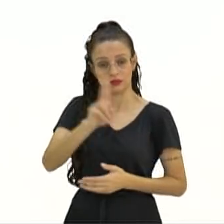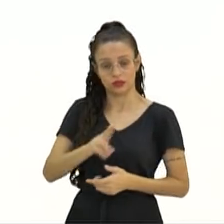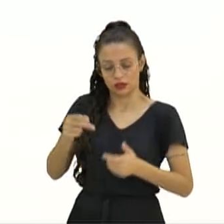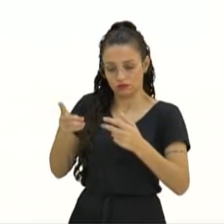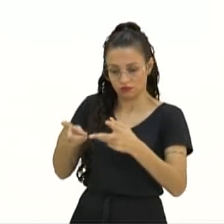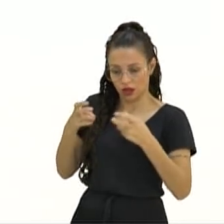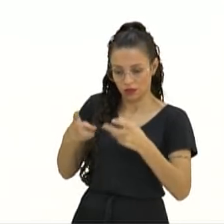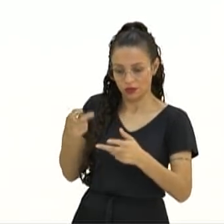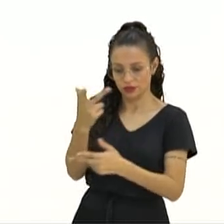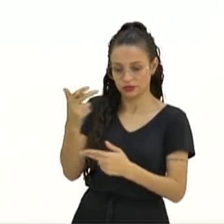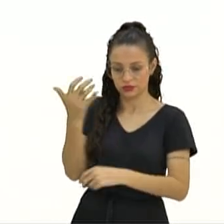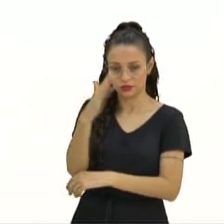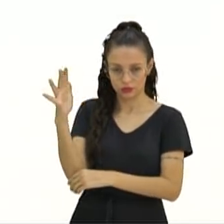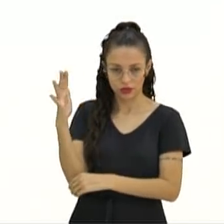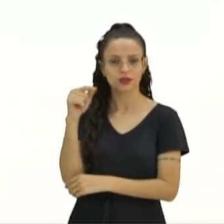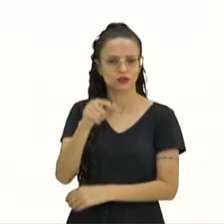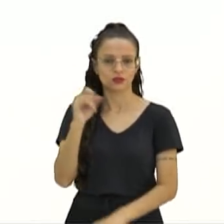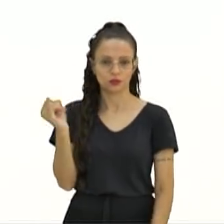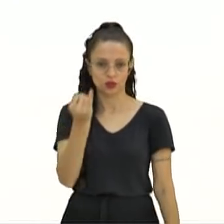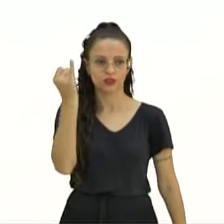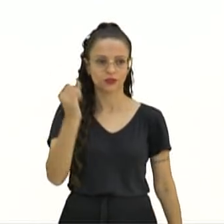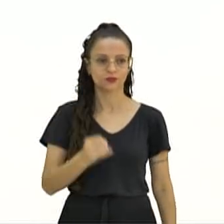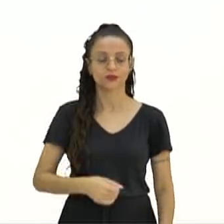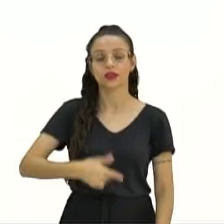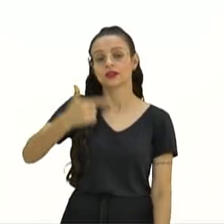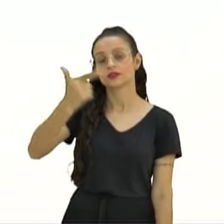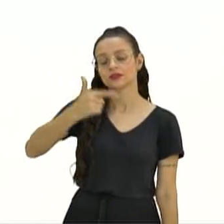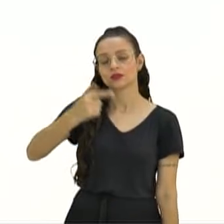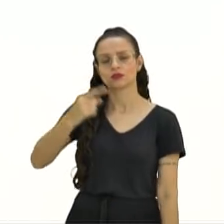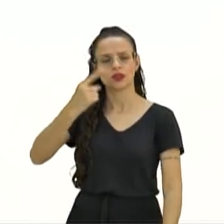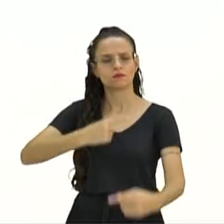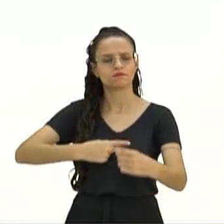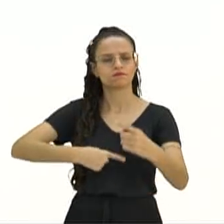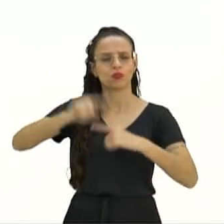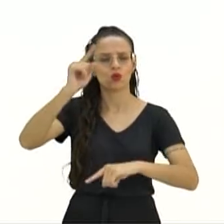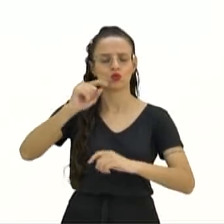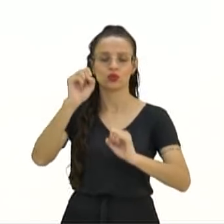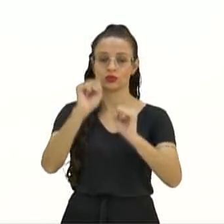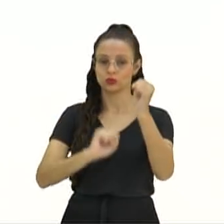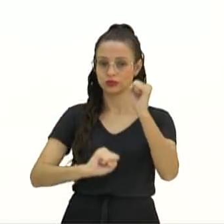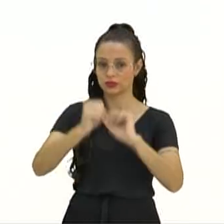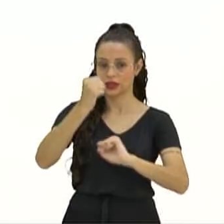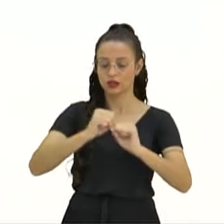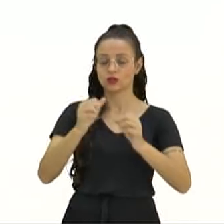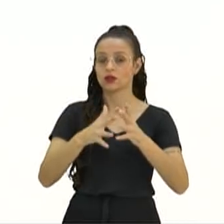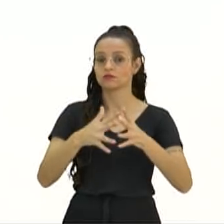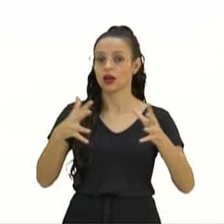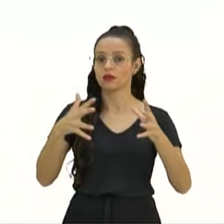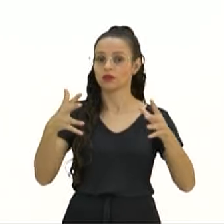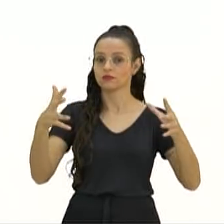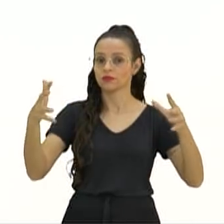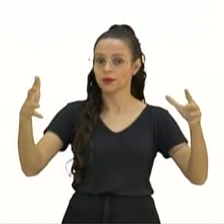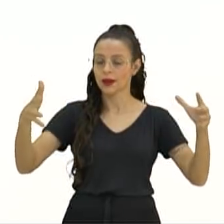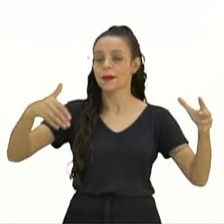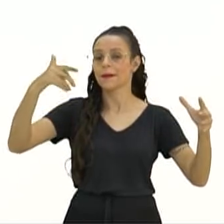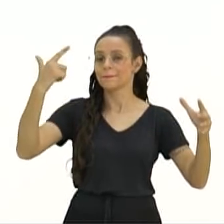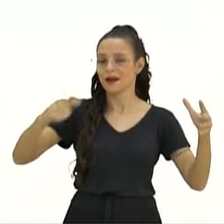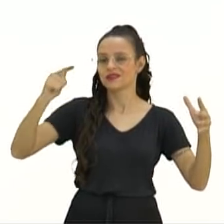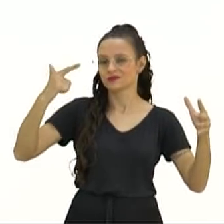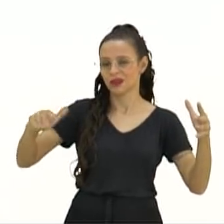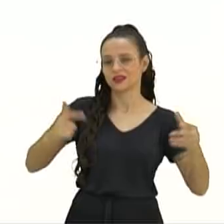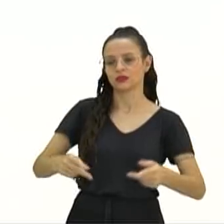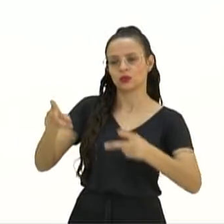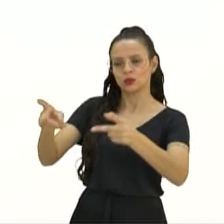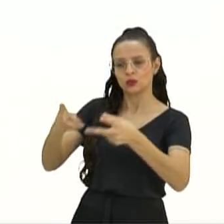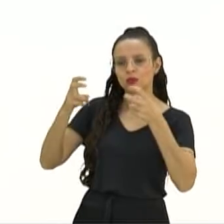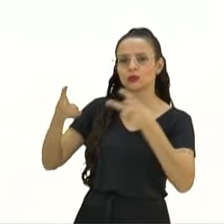recursos naturais. É isso que importa para nós. A segunda revolução industrial ampliou ainda mais esse uso dos